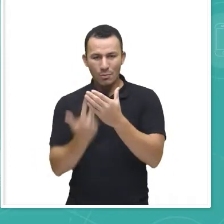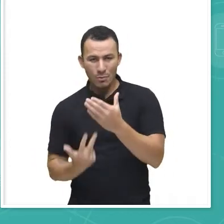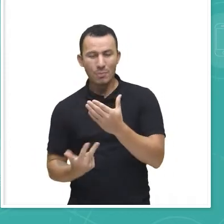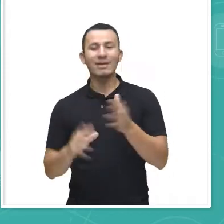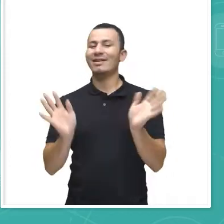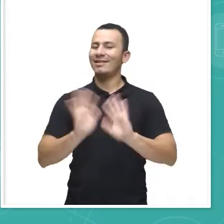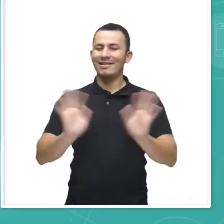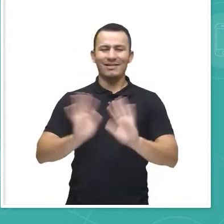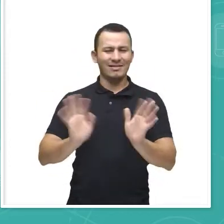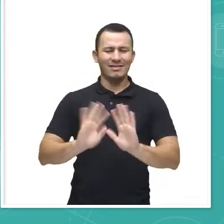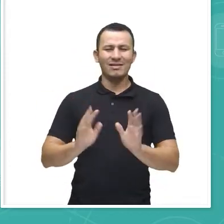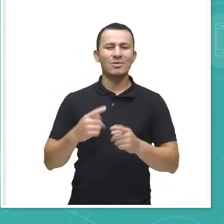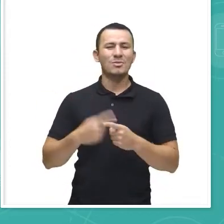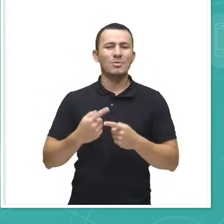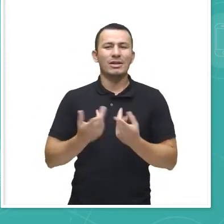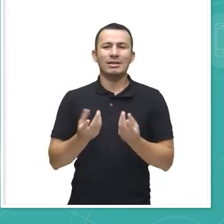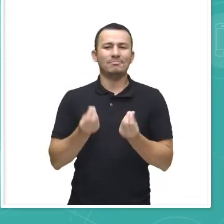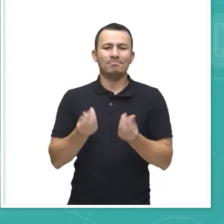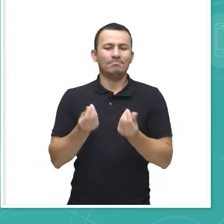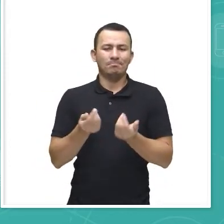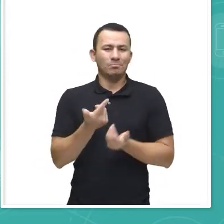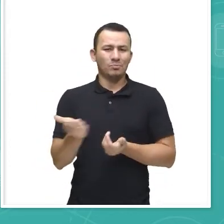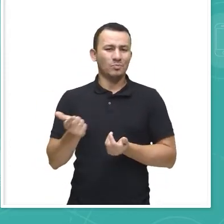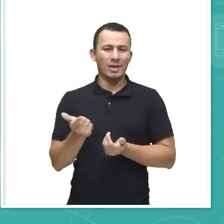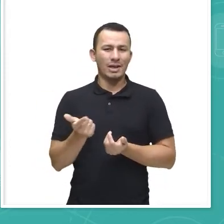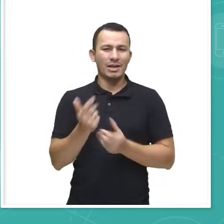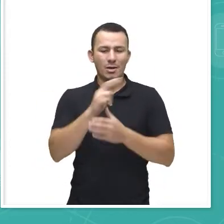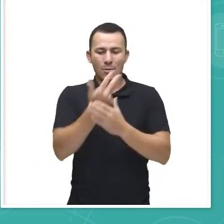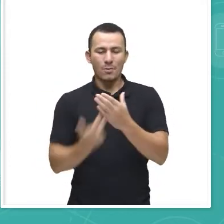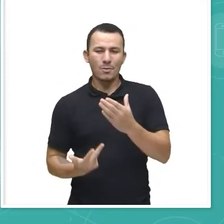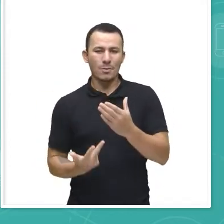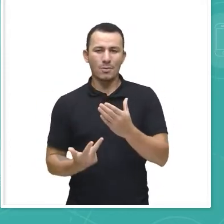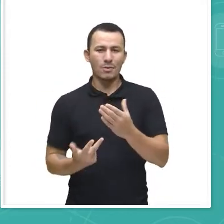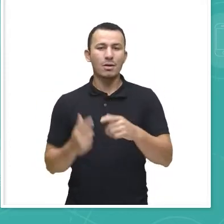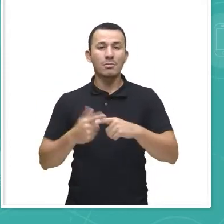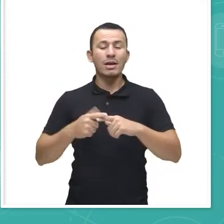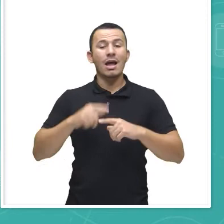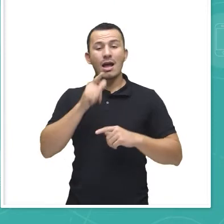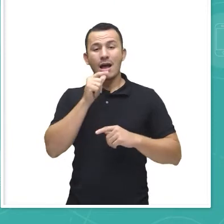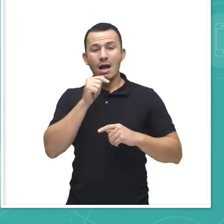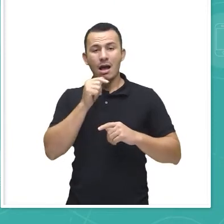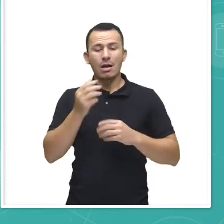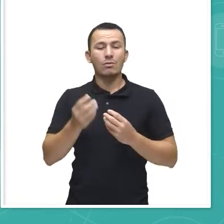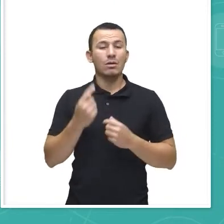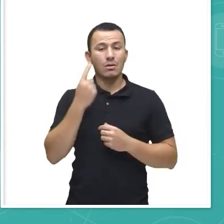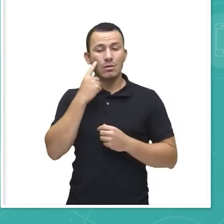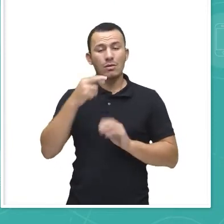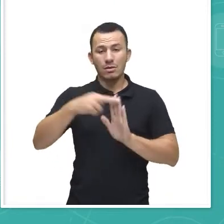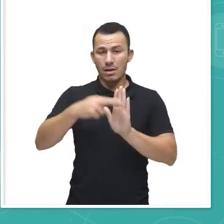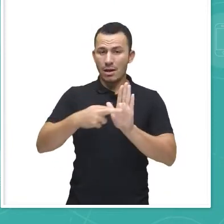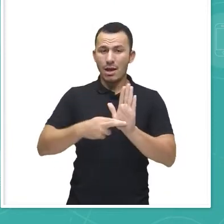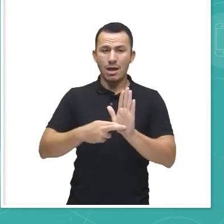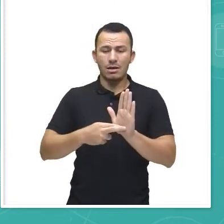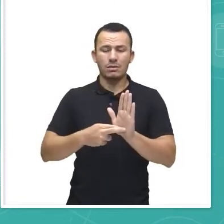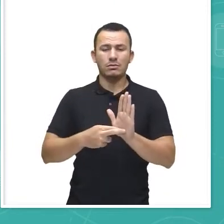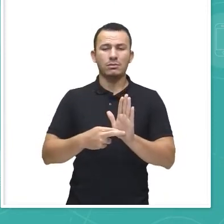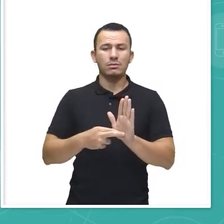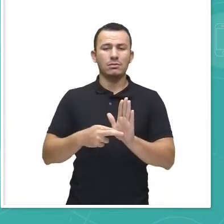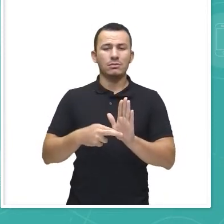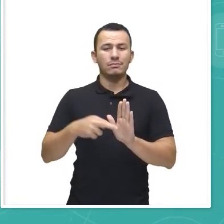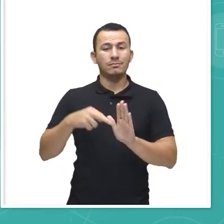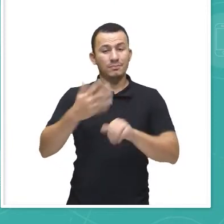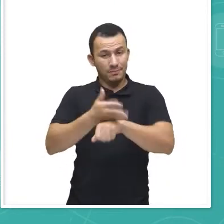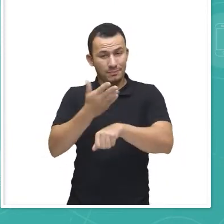Não, porque não tem como se afogar na piscina de hidroginástica, porque uma das regras principais dessa